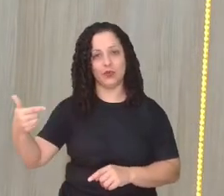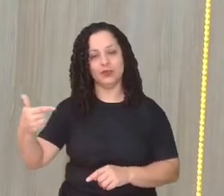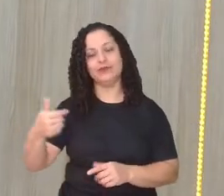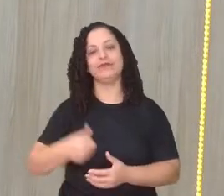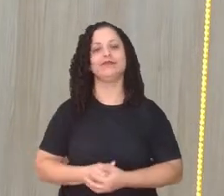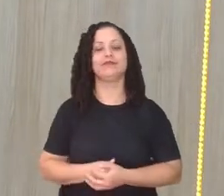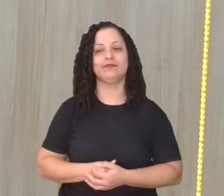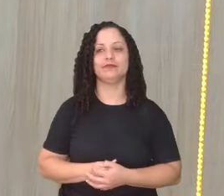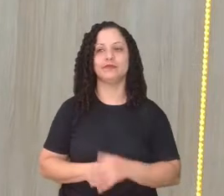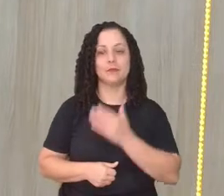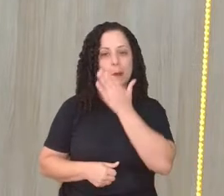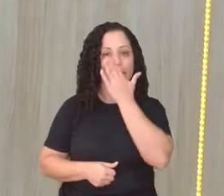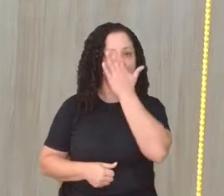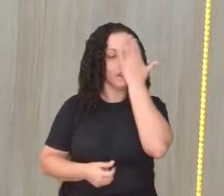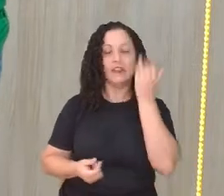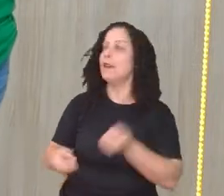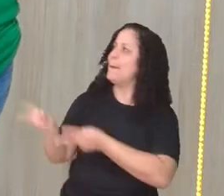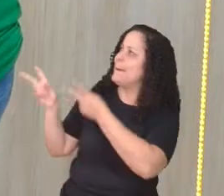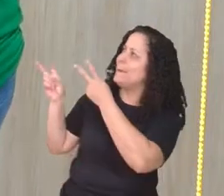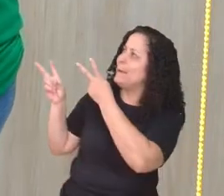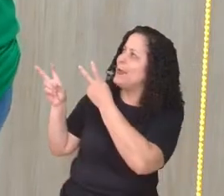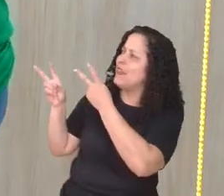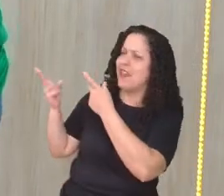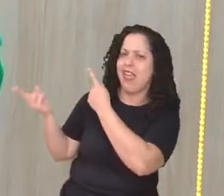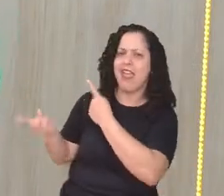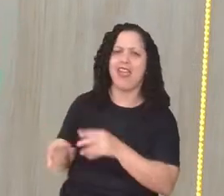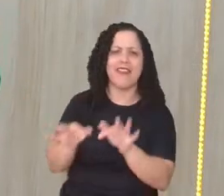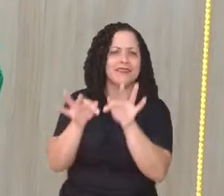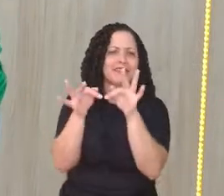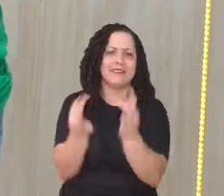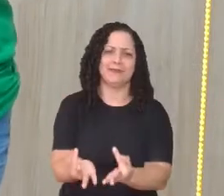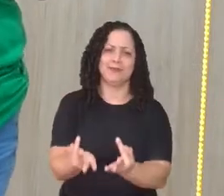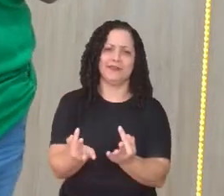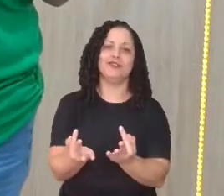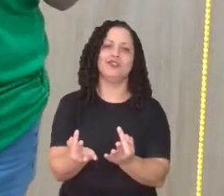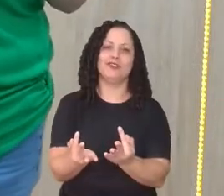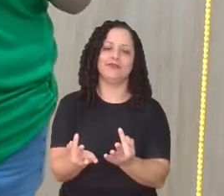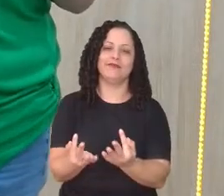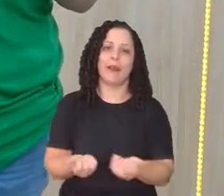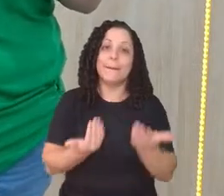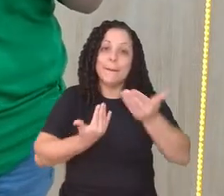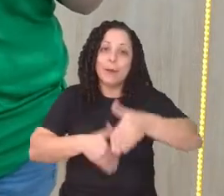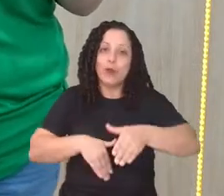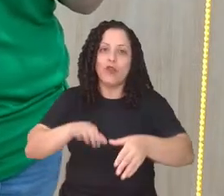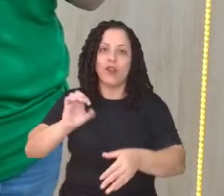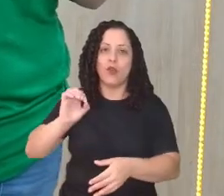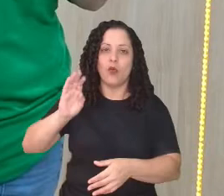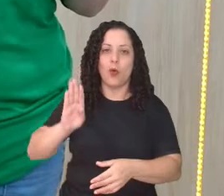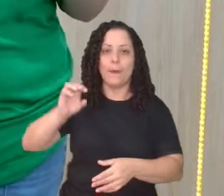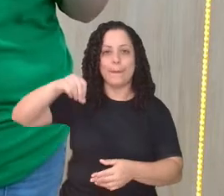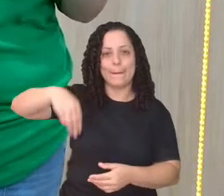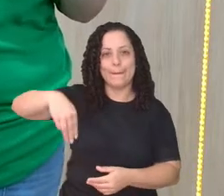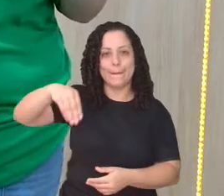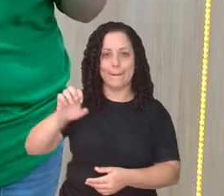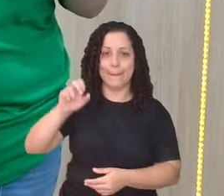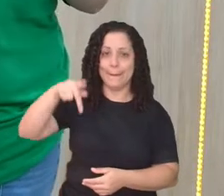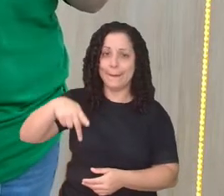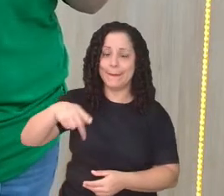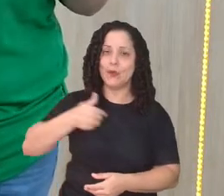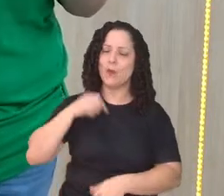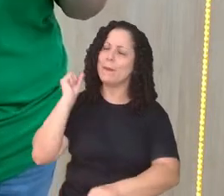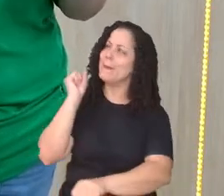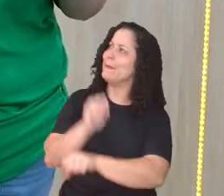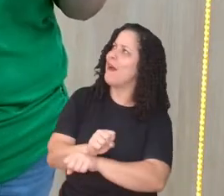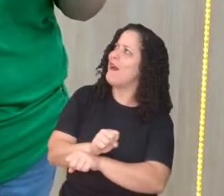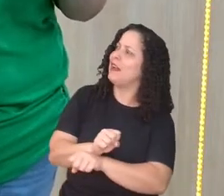gente, é simples. OBMEP. E eu só preciso parar,